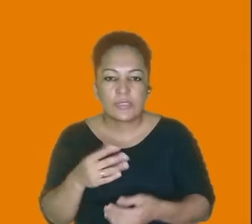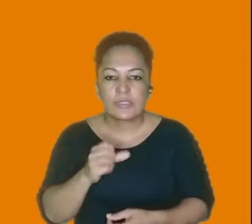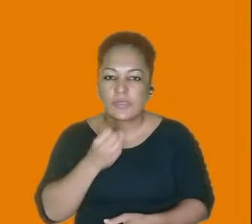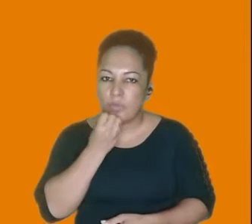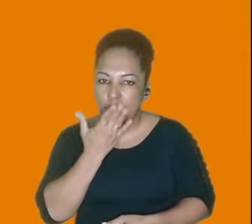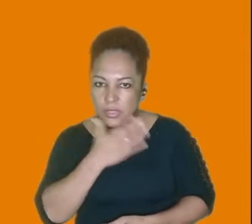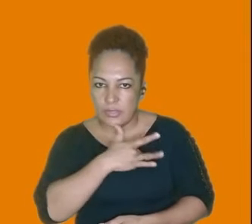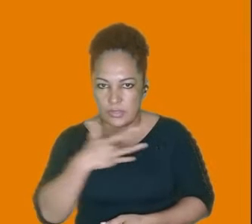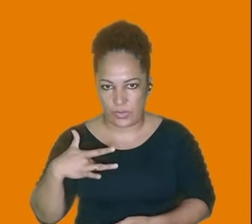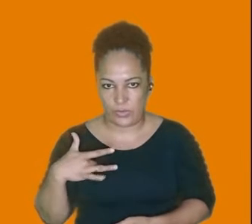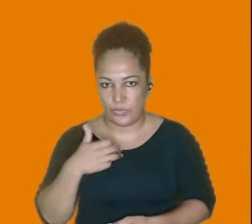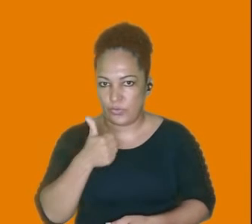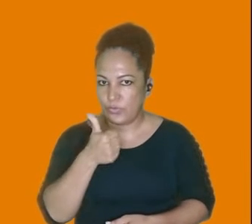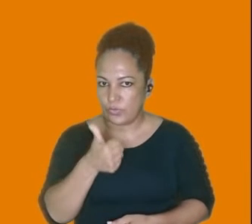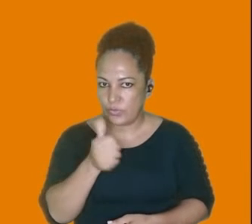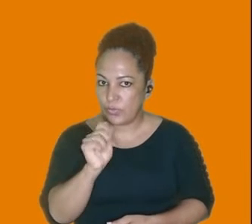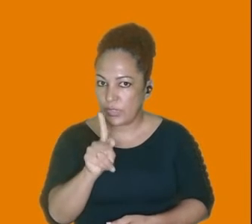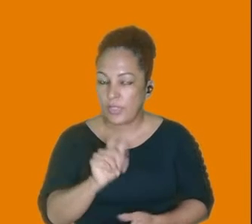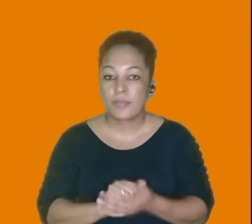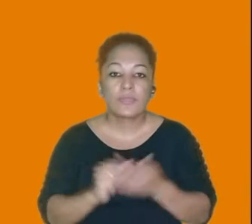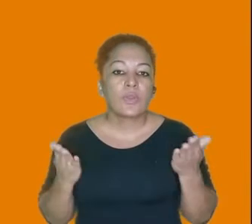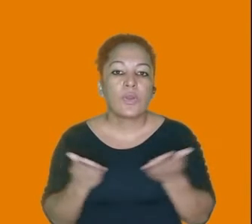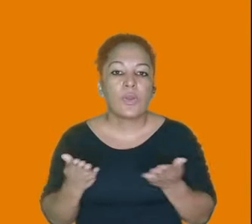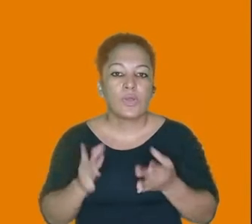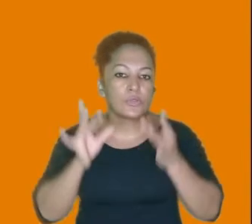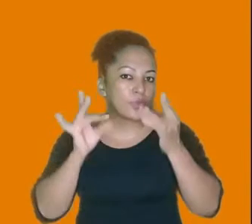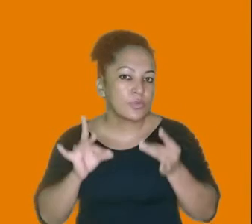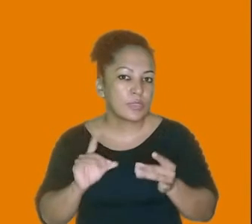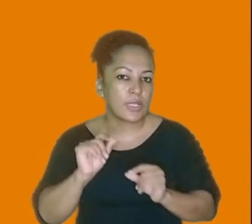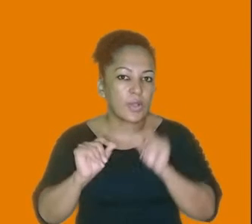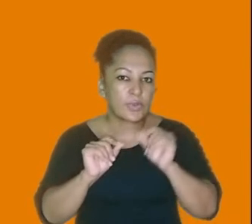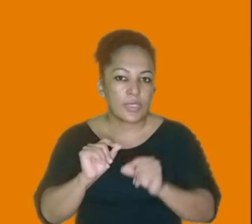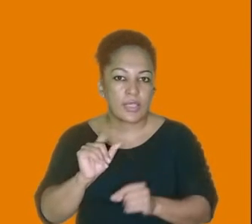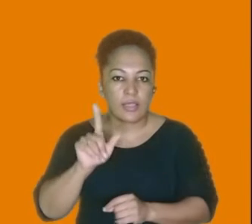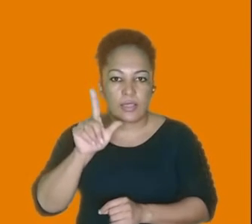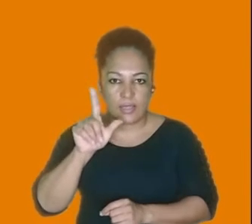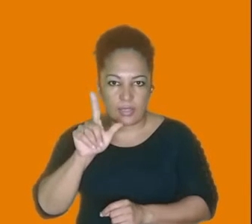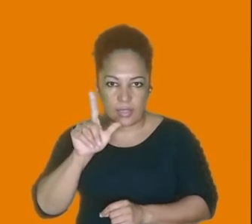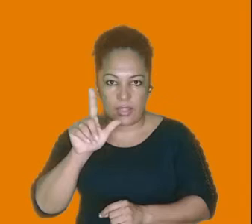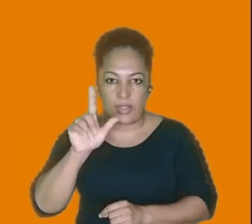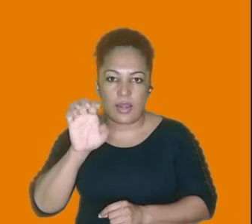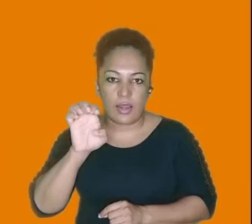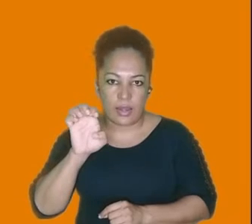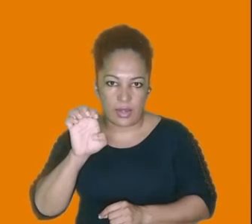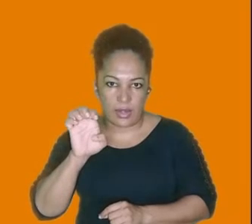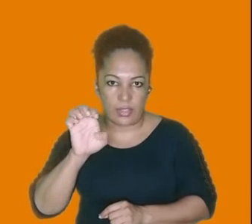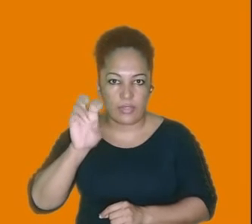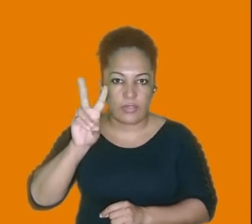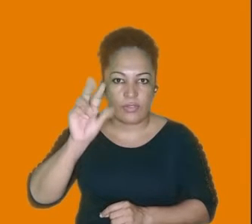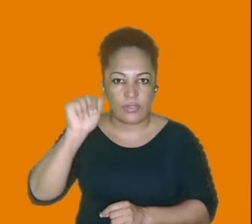estejam todos bem, ok? Hoje nós vamos falar sobre